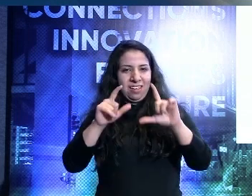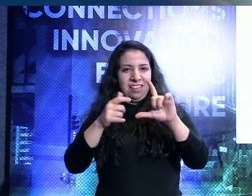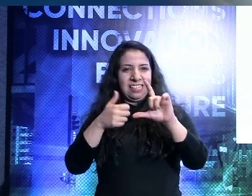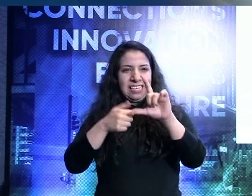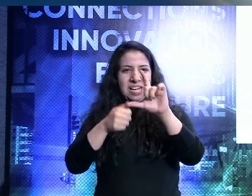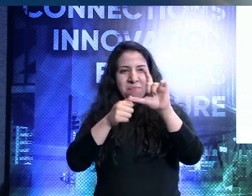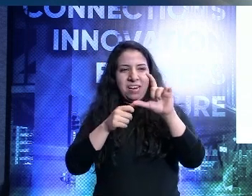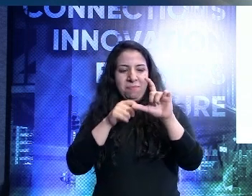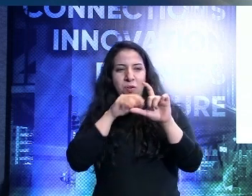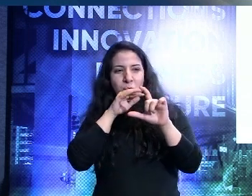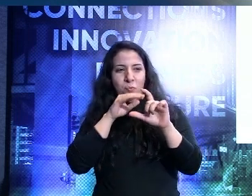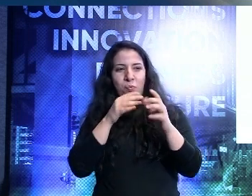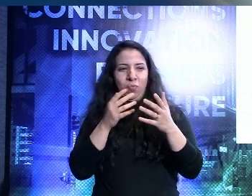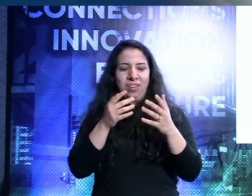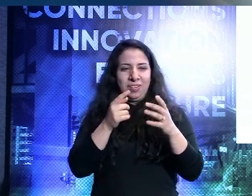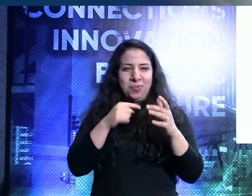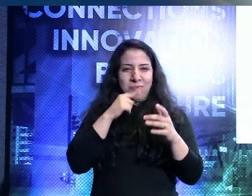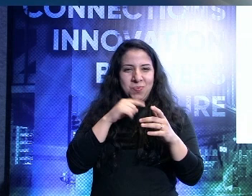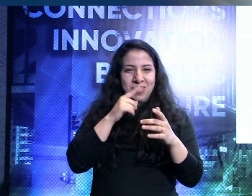Tem lá no